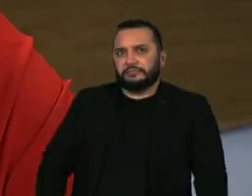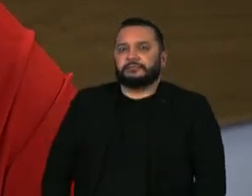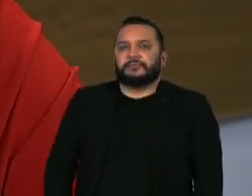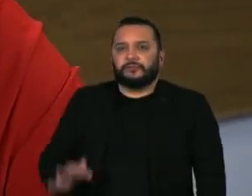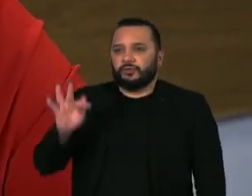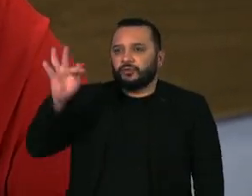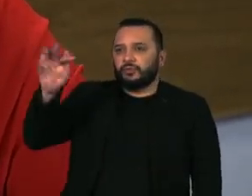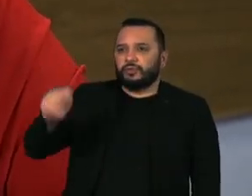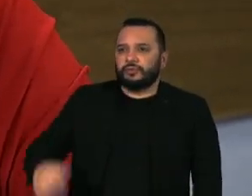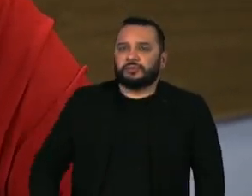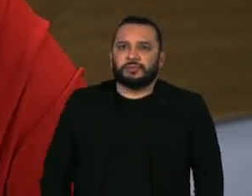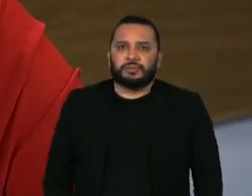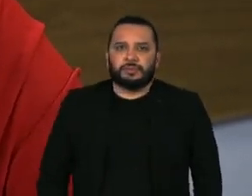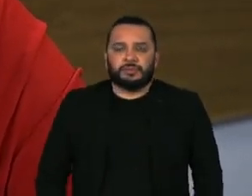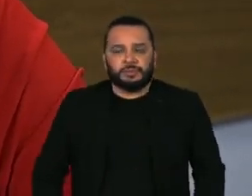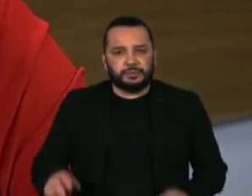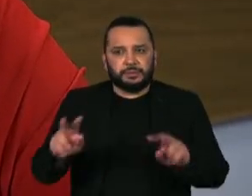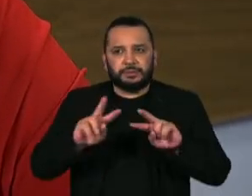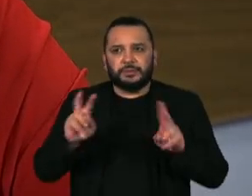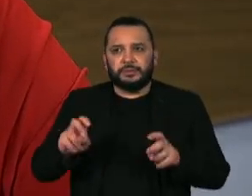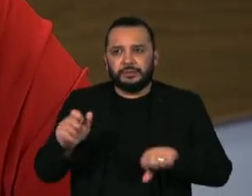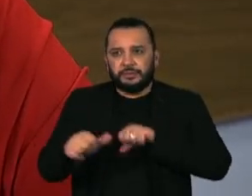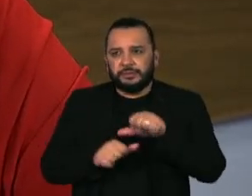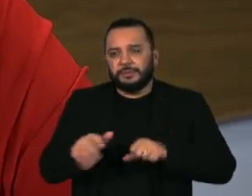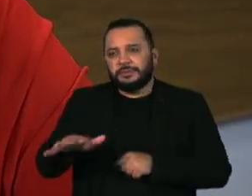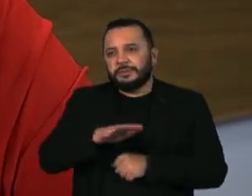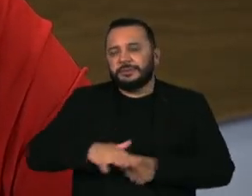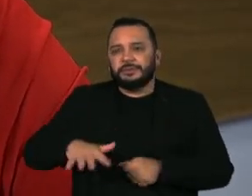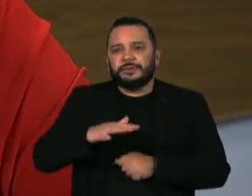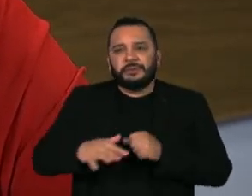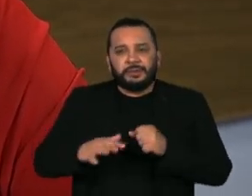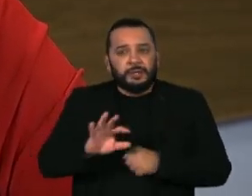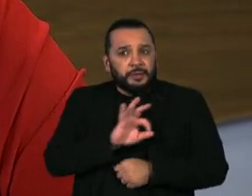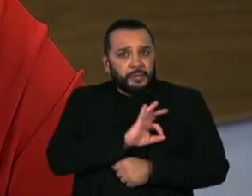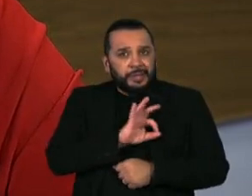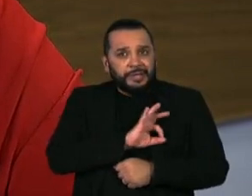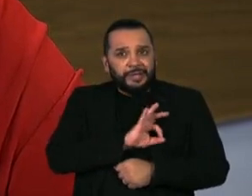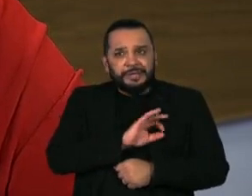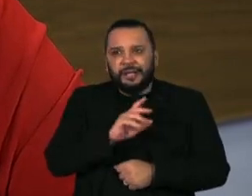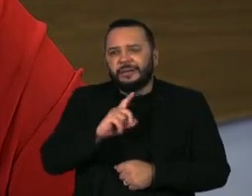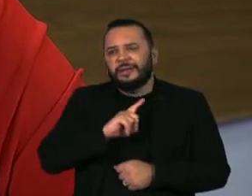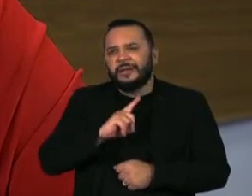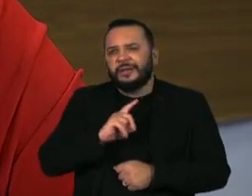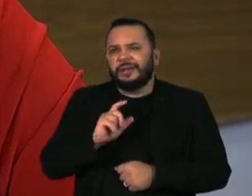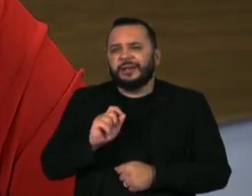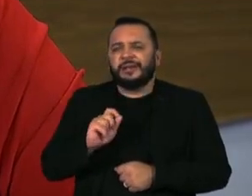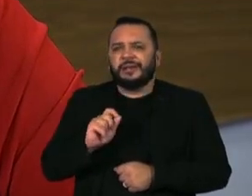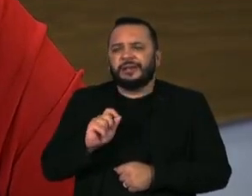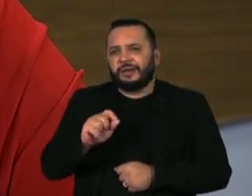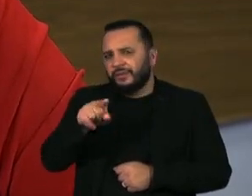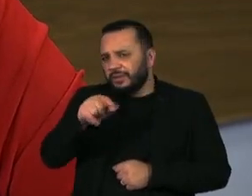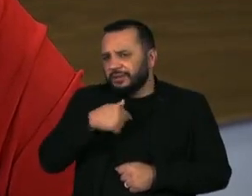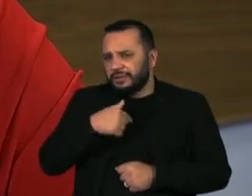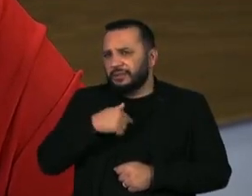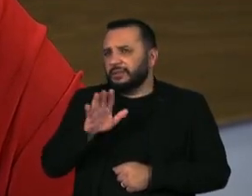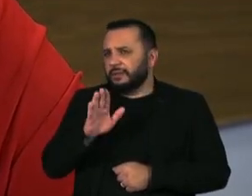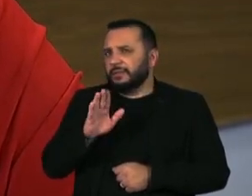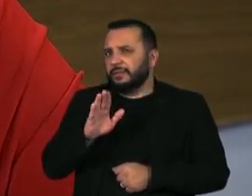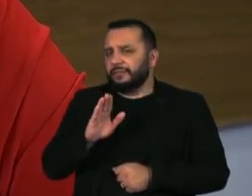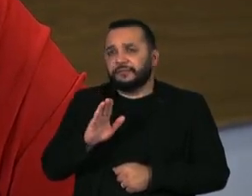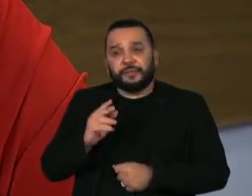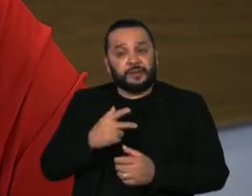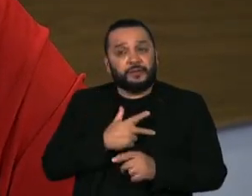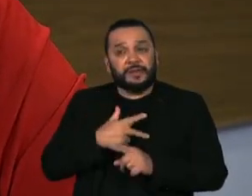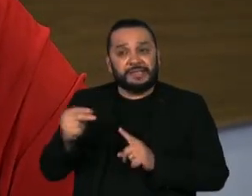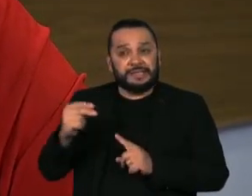Governador, vamos mudar um pouquinho aqui de tema para a segurança pública. São quase, né, enfim, com a sua eleição, se o senhor conseguir